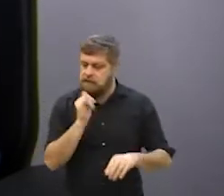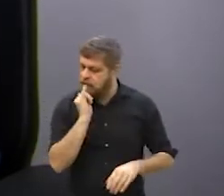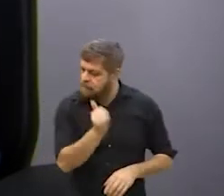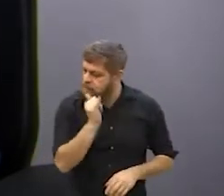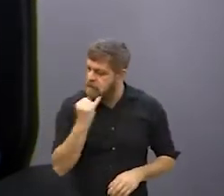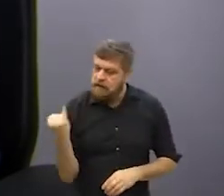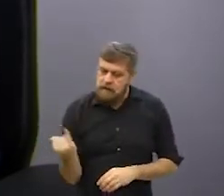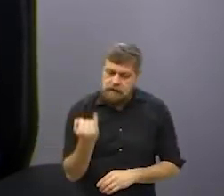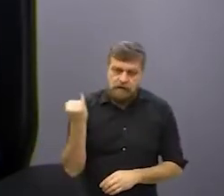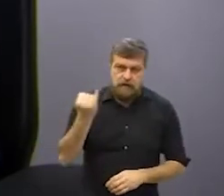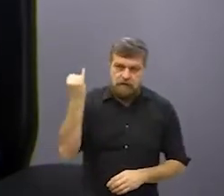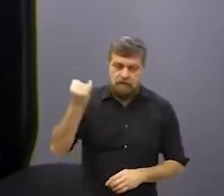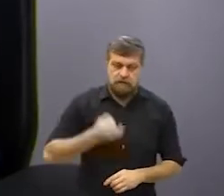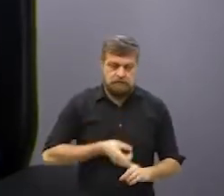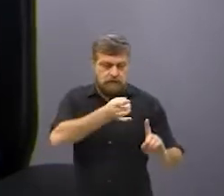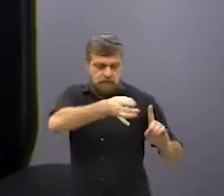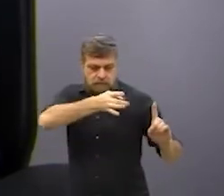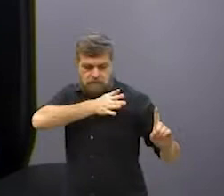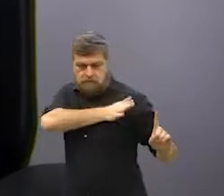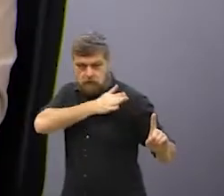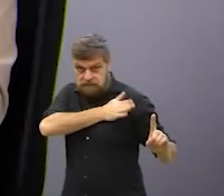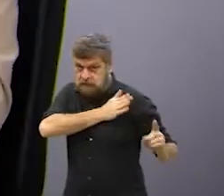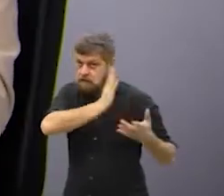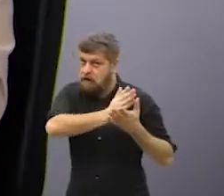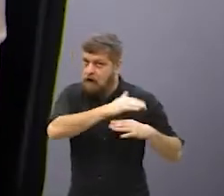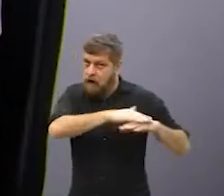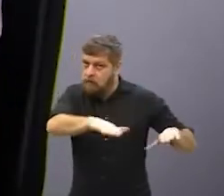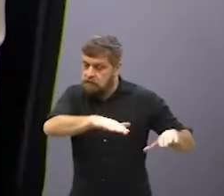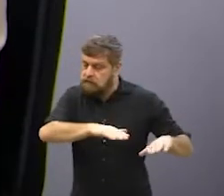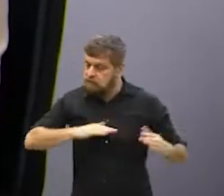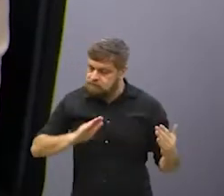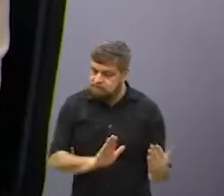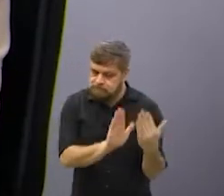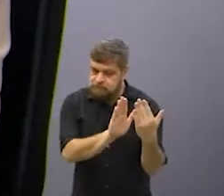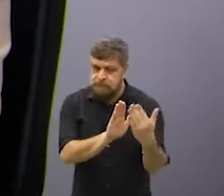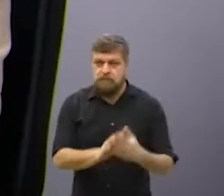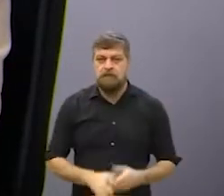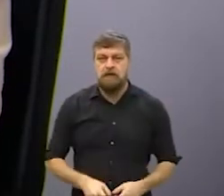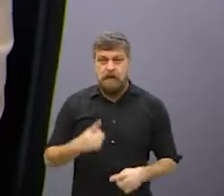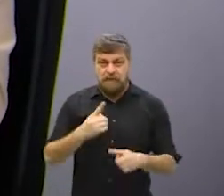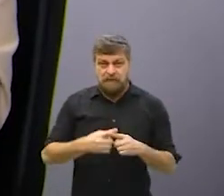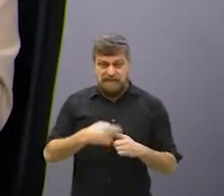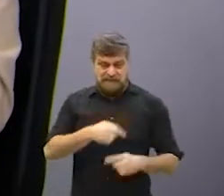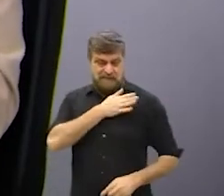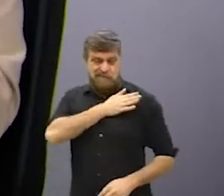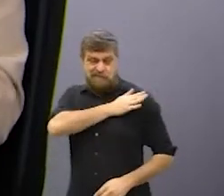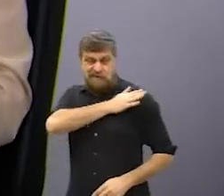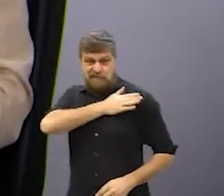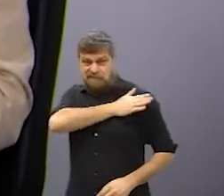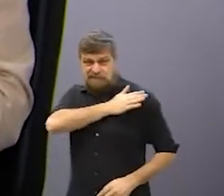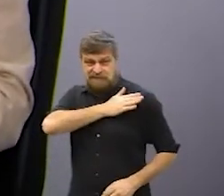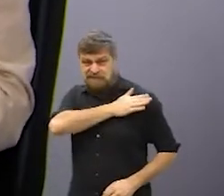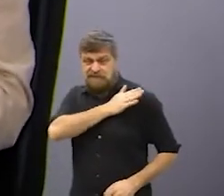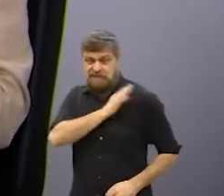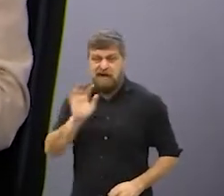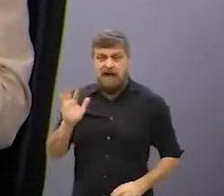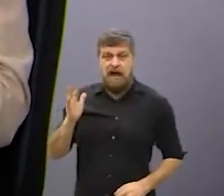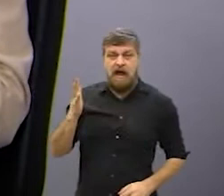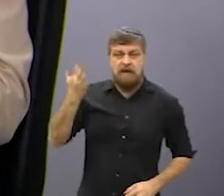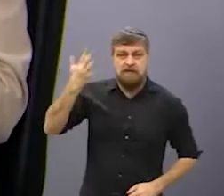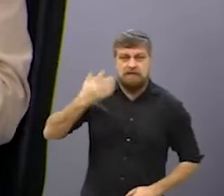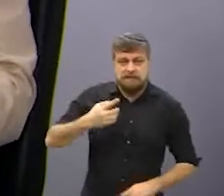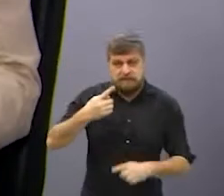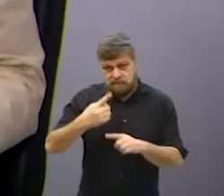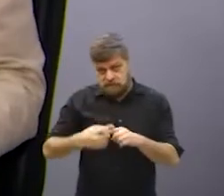ressalta a importância é contra o preconceito boa parte do preconceito ele não se das